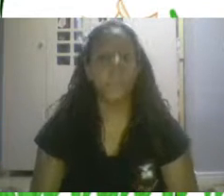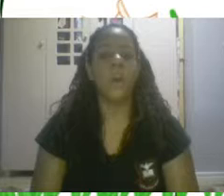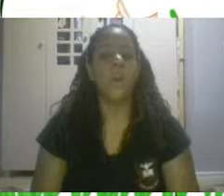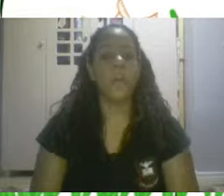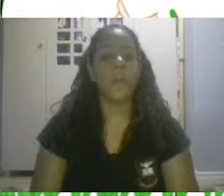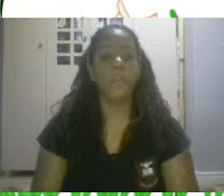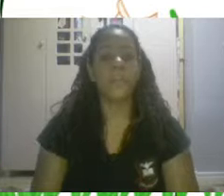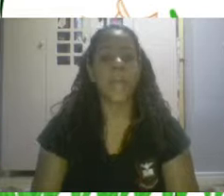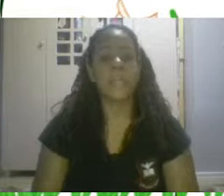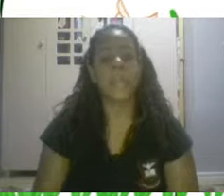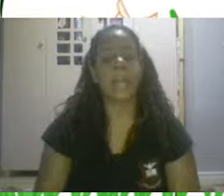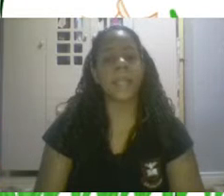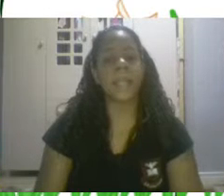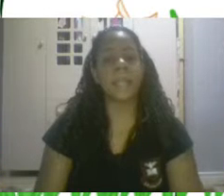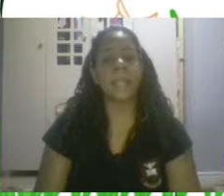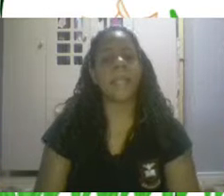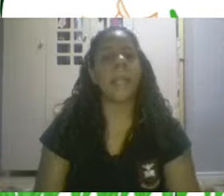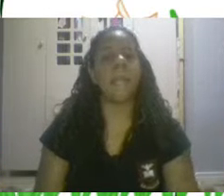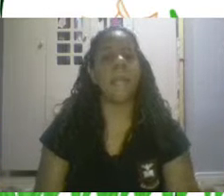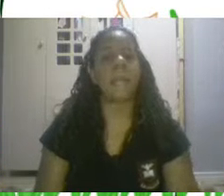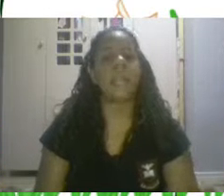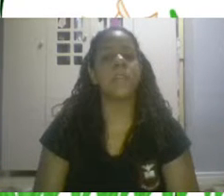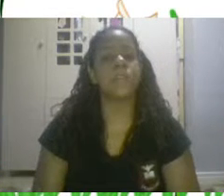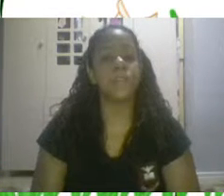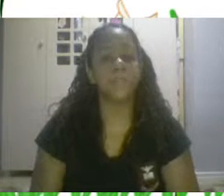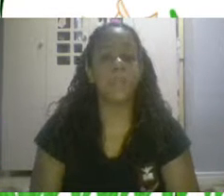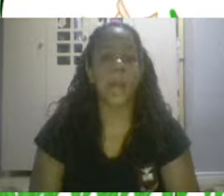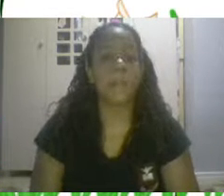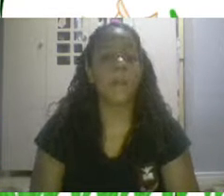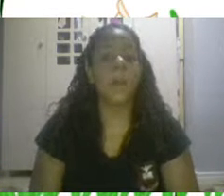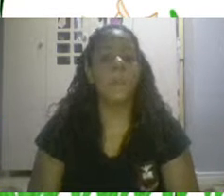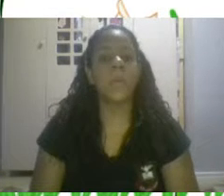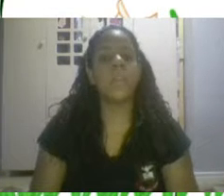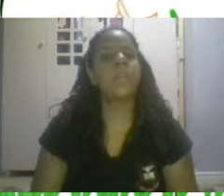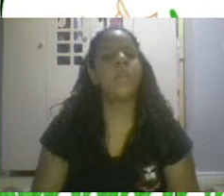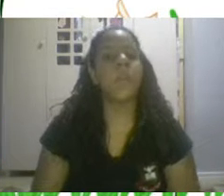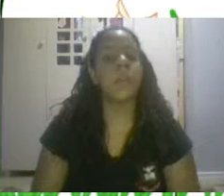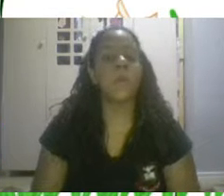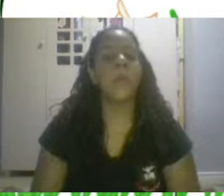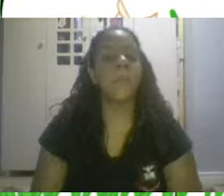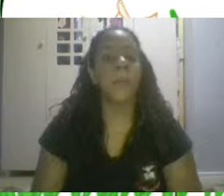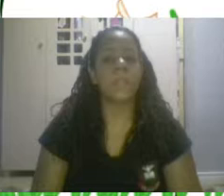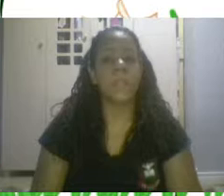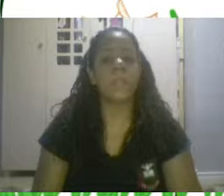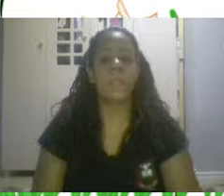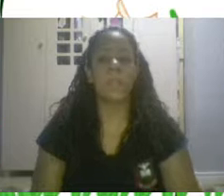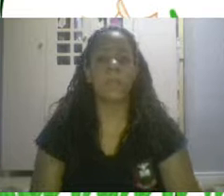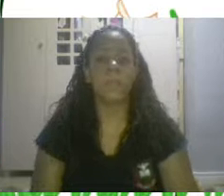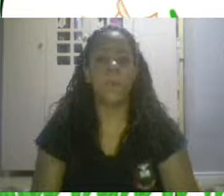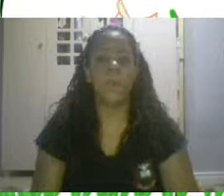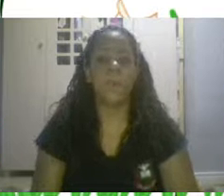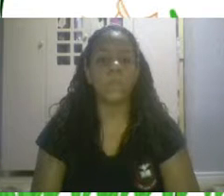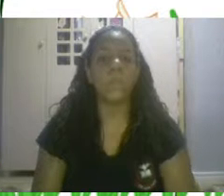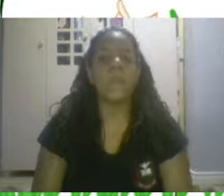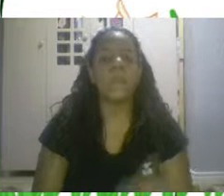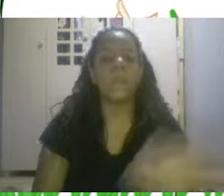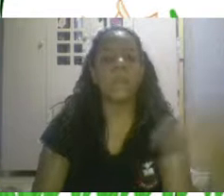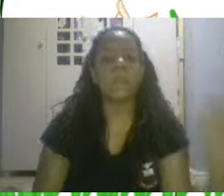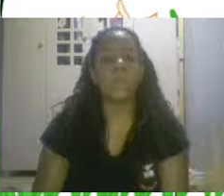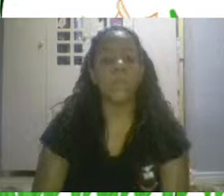animais, o que acontece? A cadeia alimentar ela fica desestruturada, porque se um animal se alimenta do